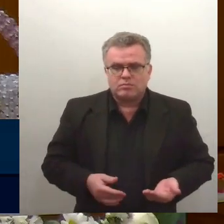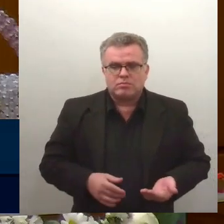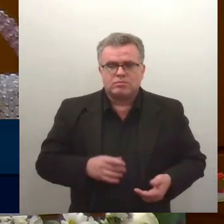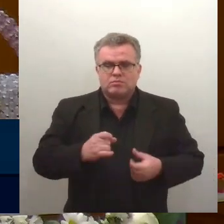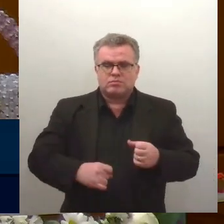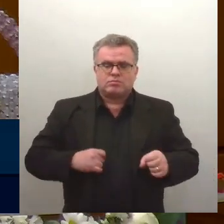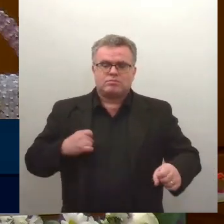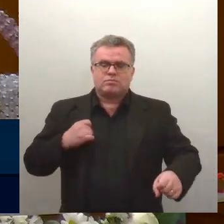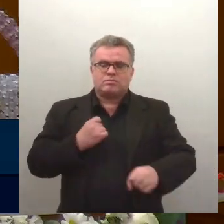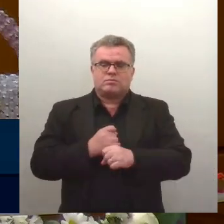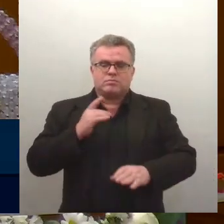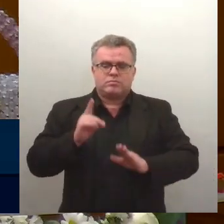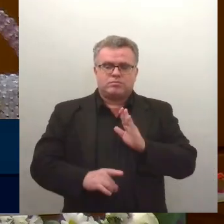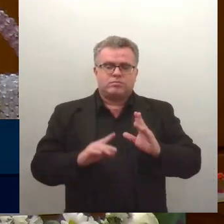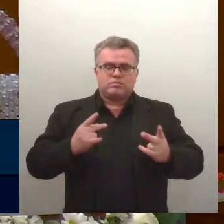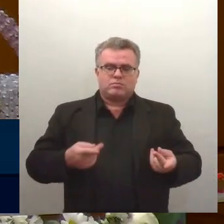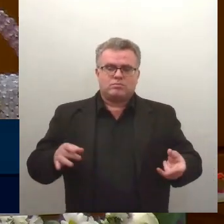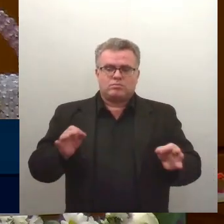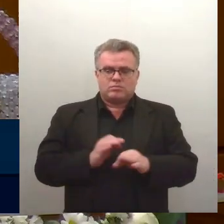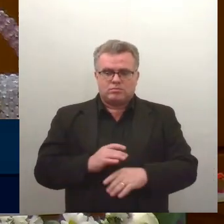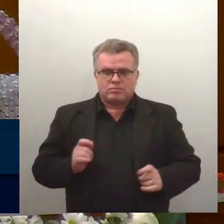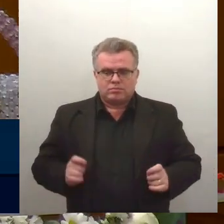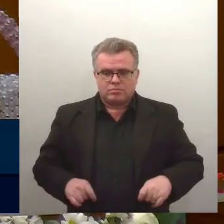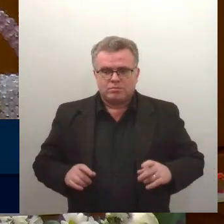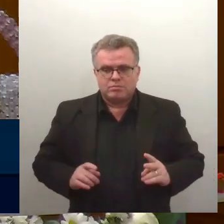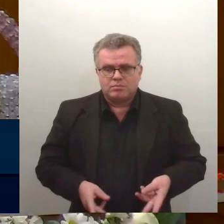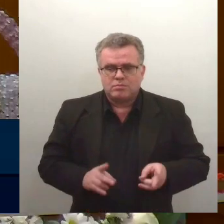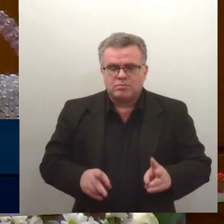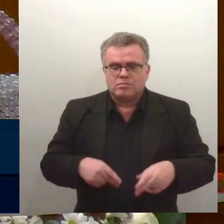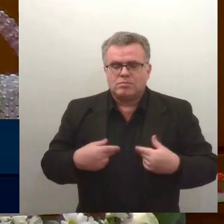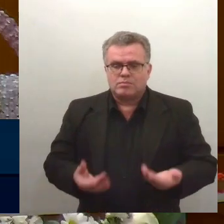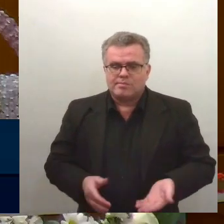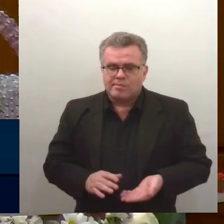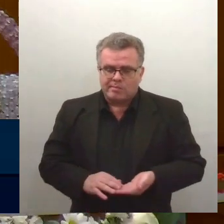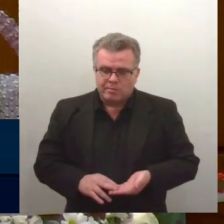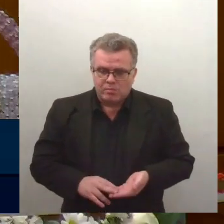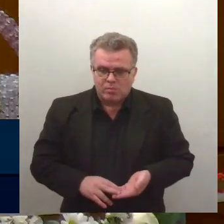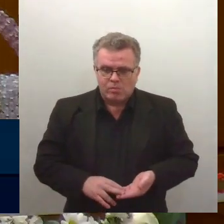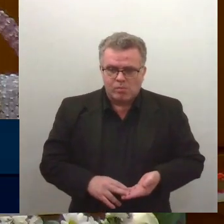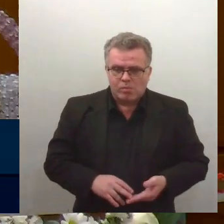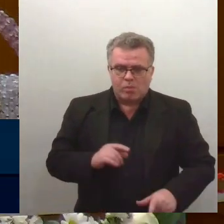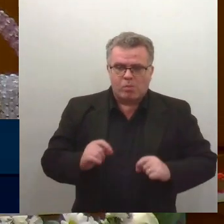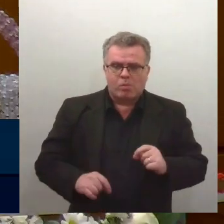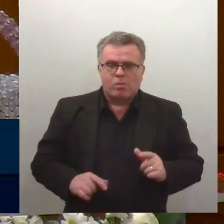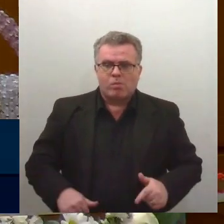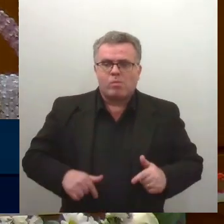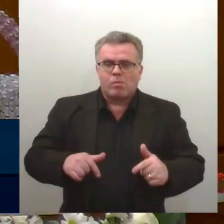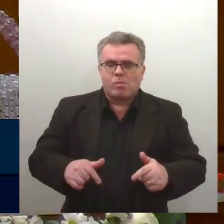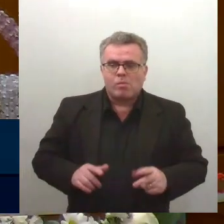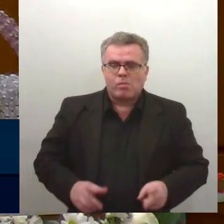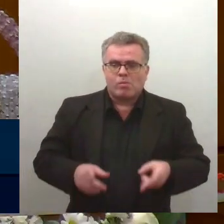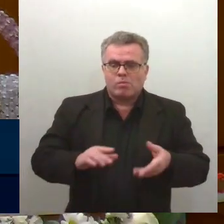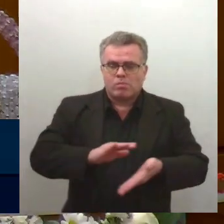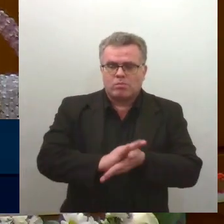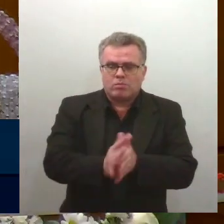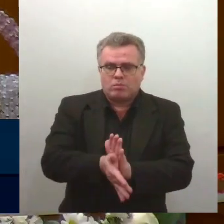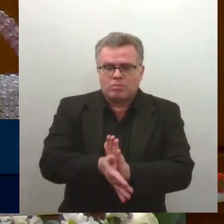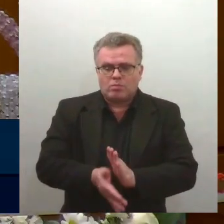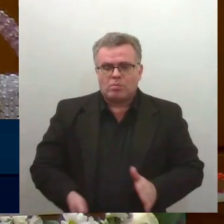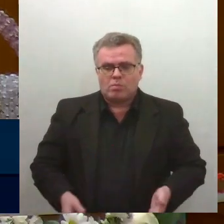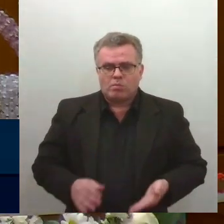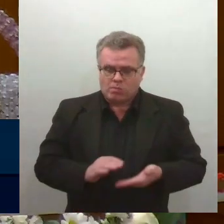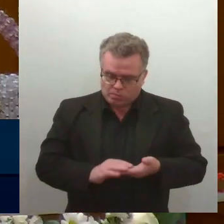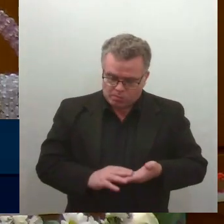e no combate, né, aos preconceitos. Diga-se de passagem que Barrinhos